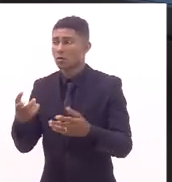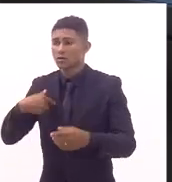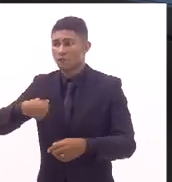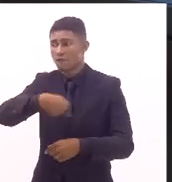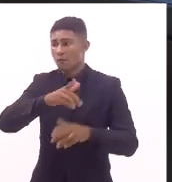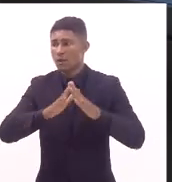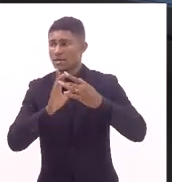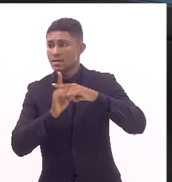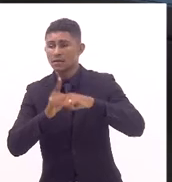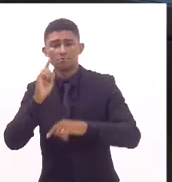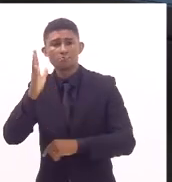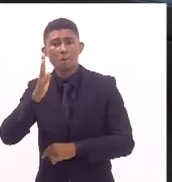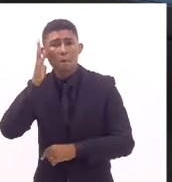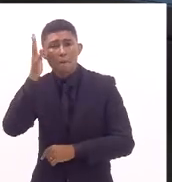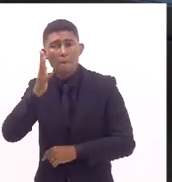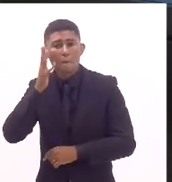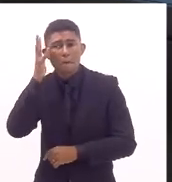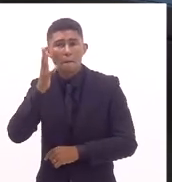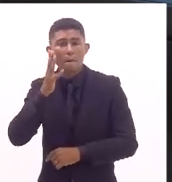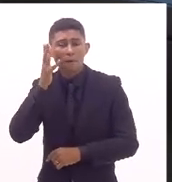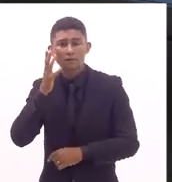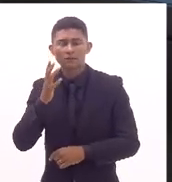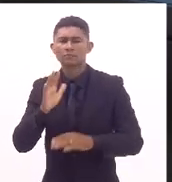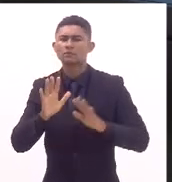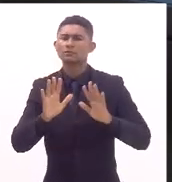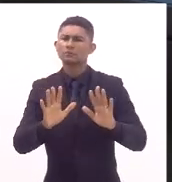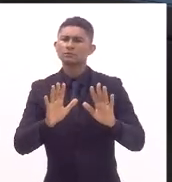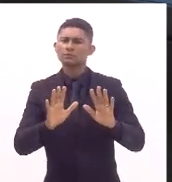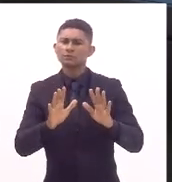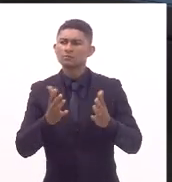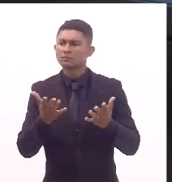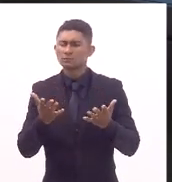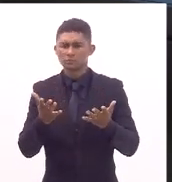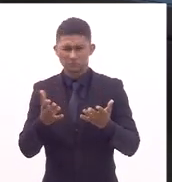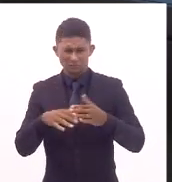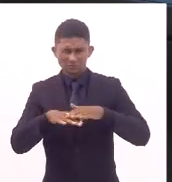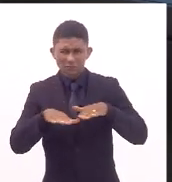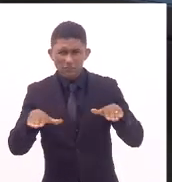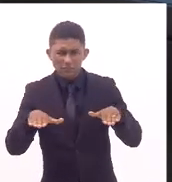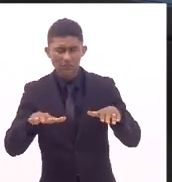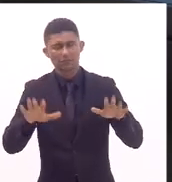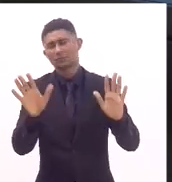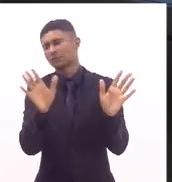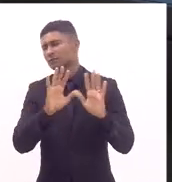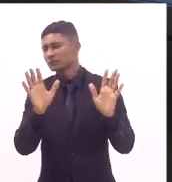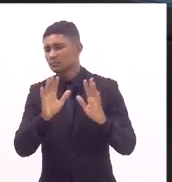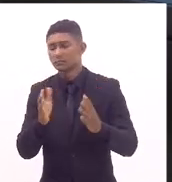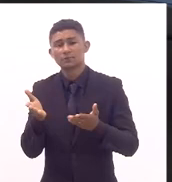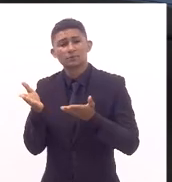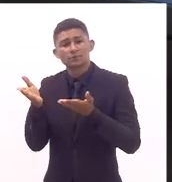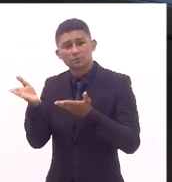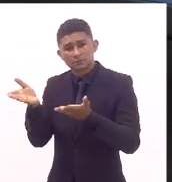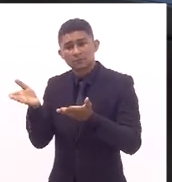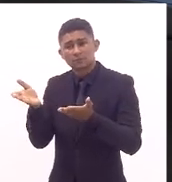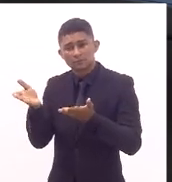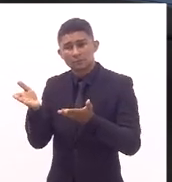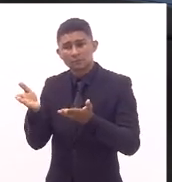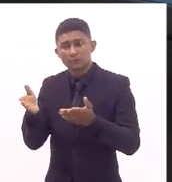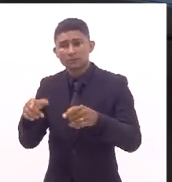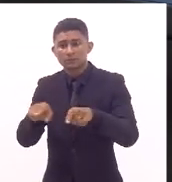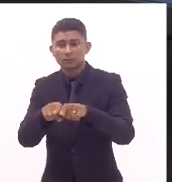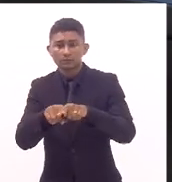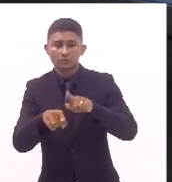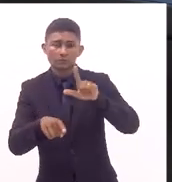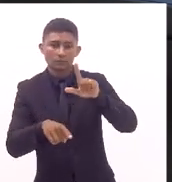igreja É mas não era só isso E aí odésia e